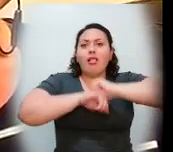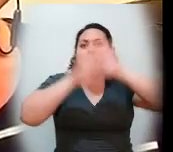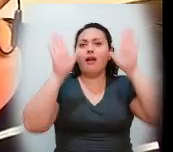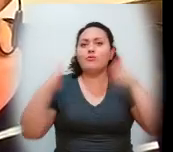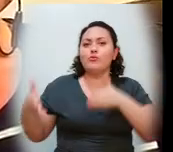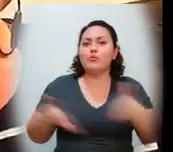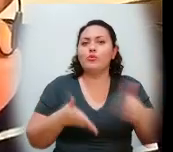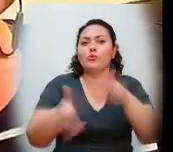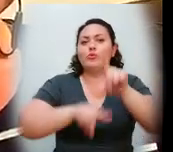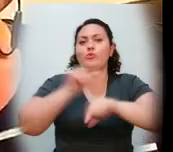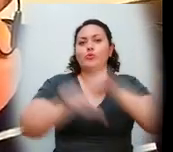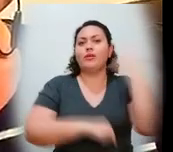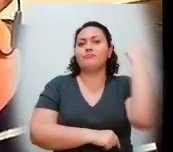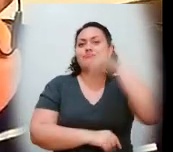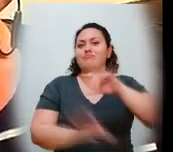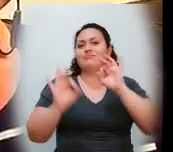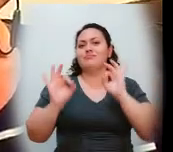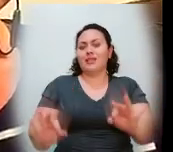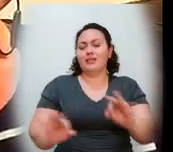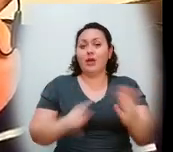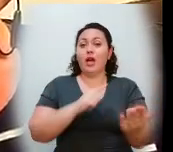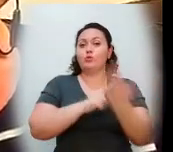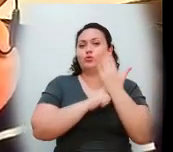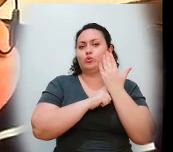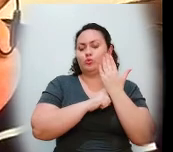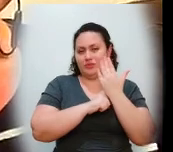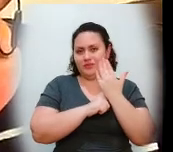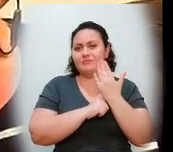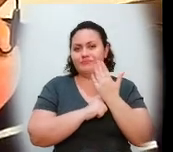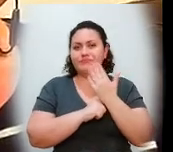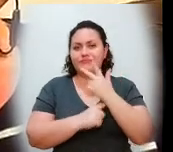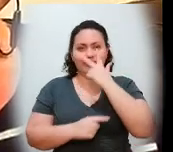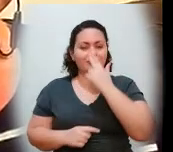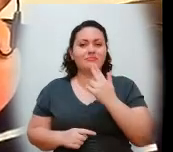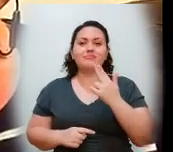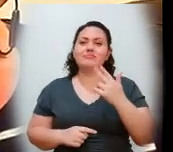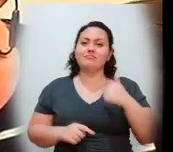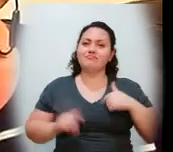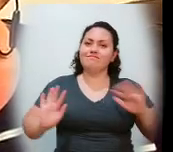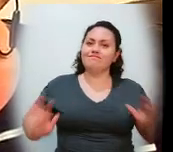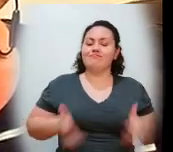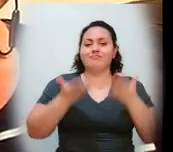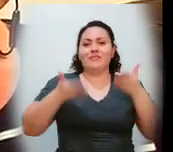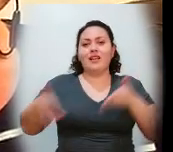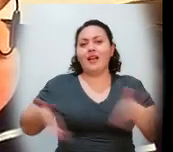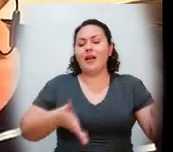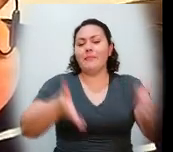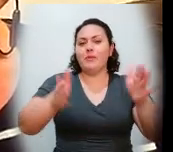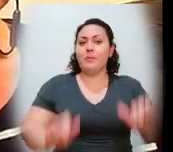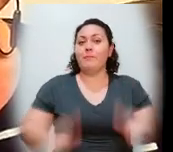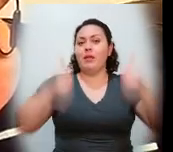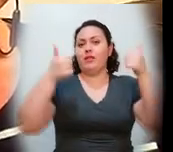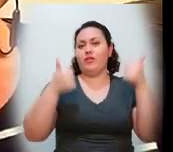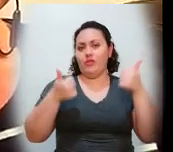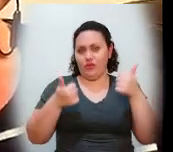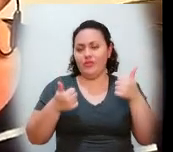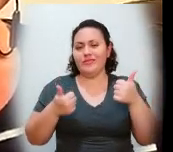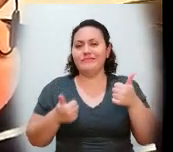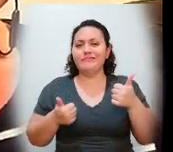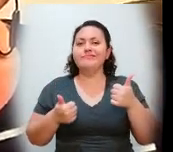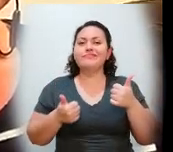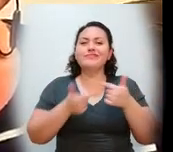E ajudar, às vezes, dar uma conduzida melhor em situações que estão mais